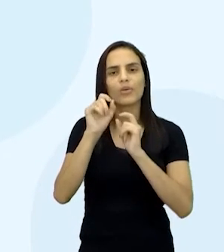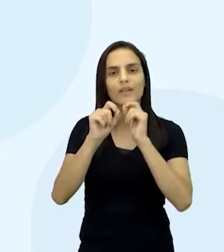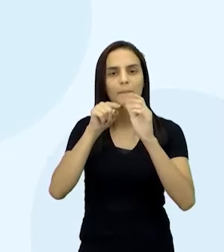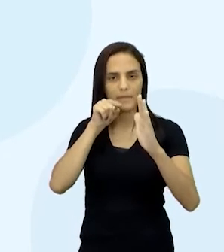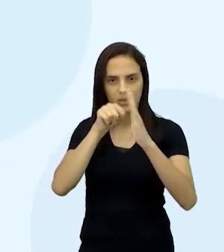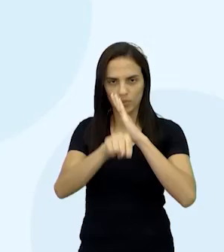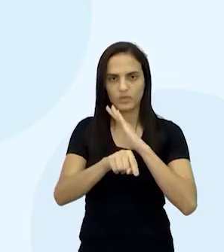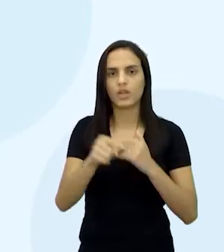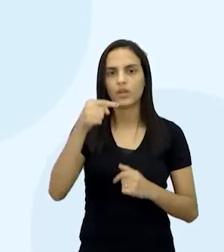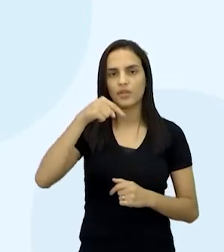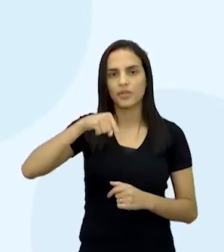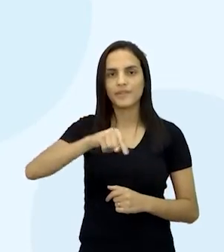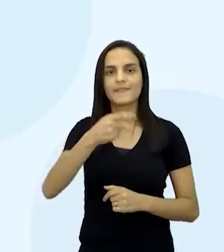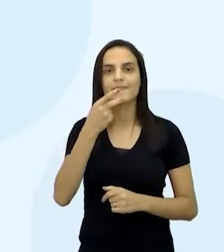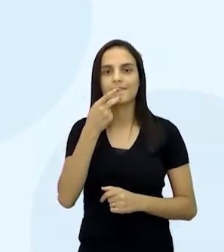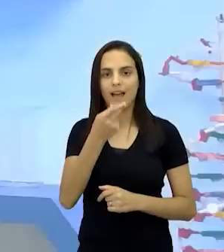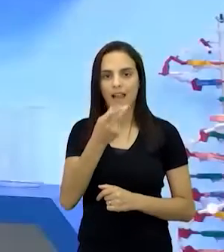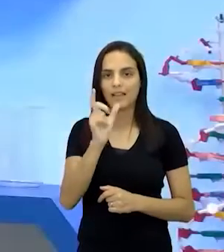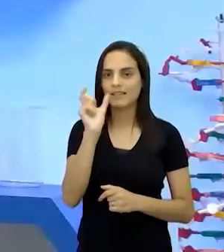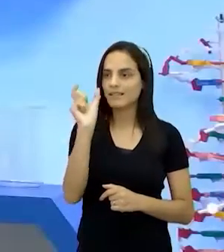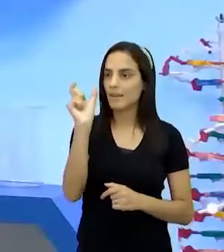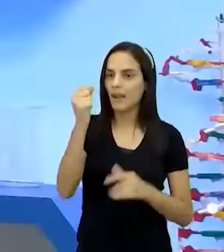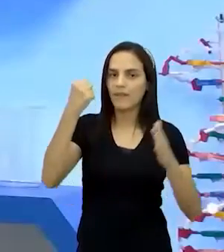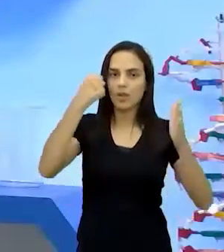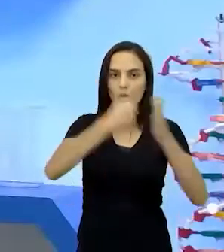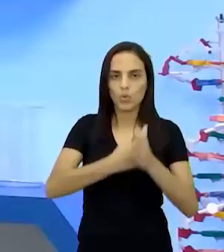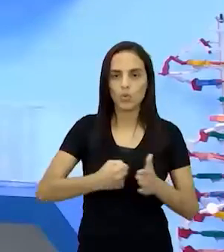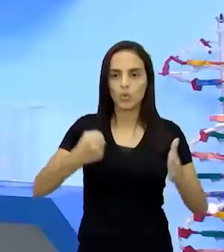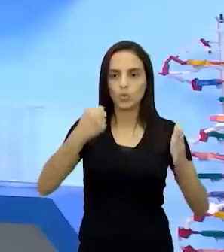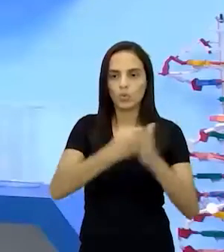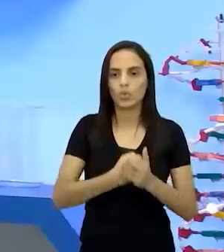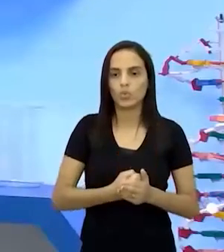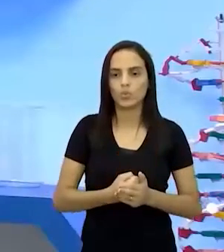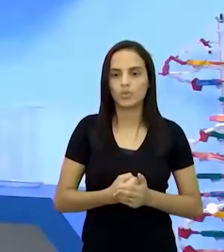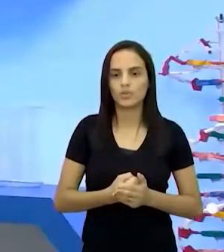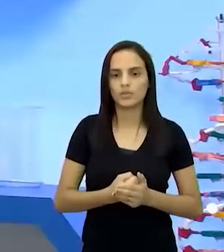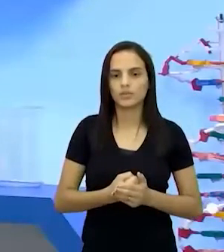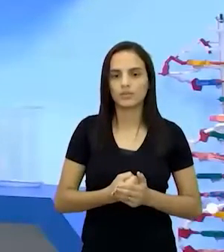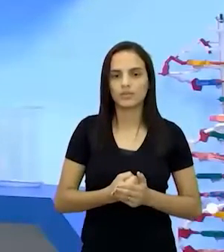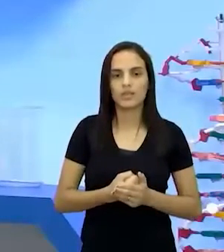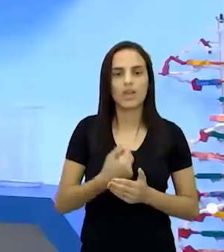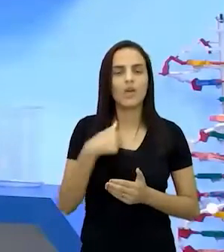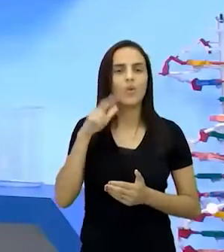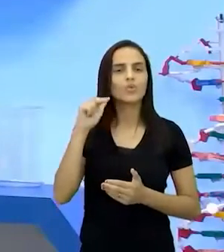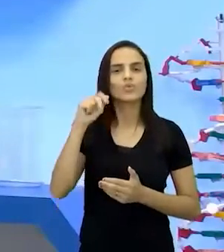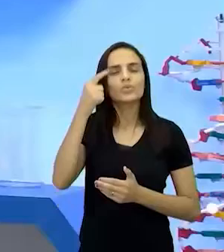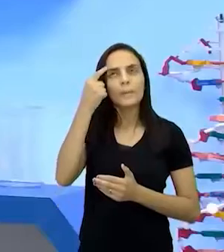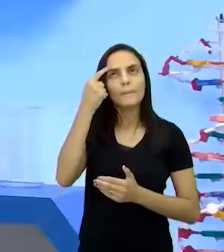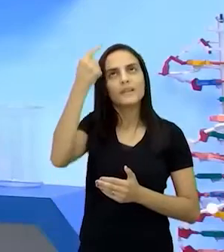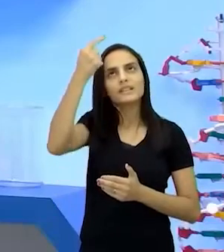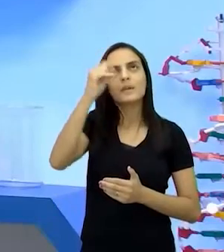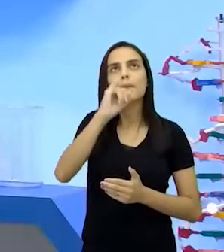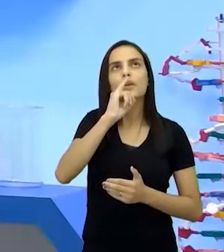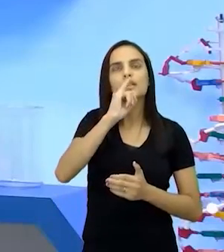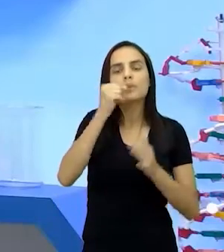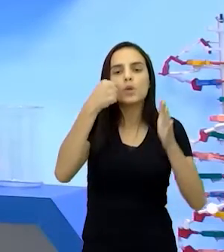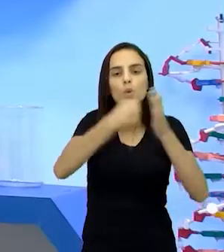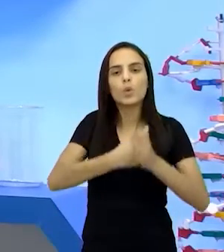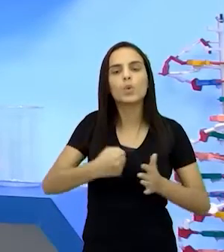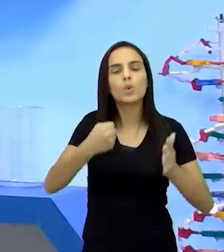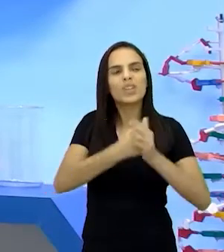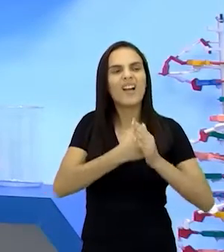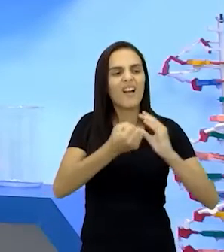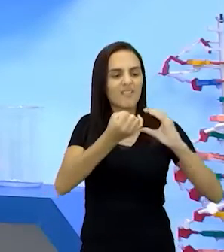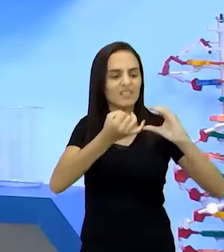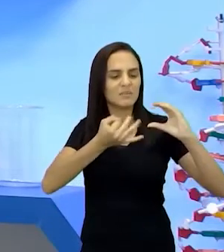Quando a gente fala de luta, professora Juliana, quando a gente fala de luta, assim, eu nunca pensei em luta como um